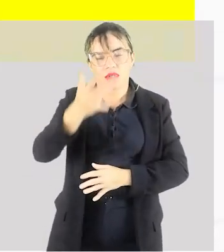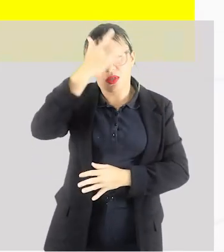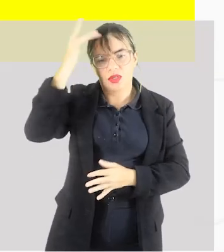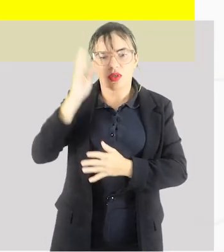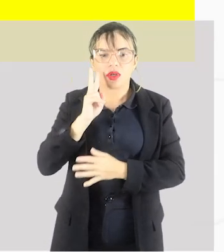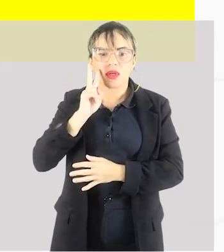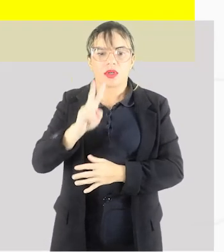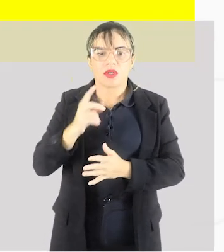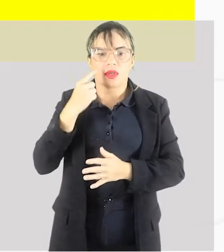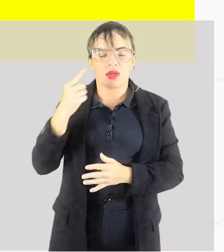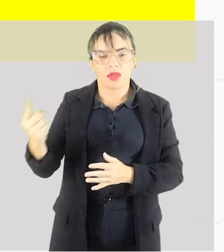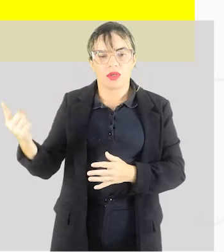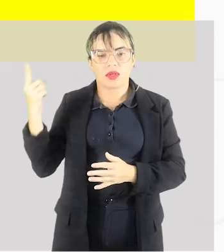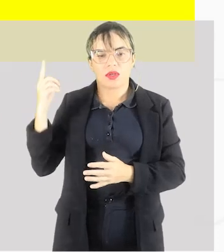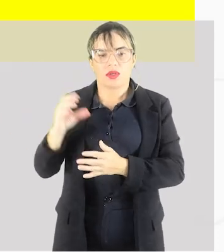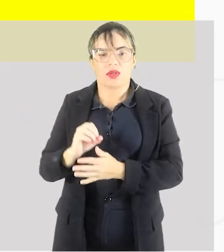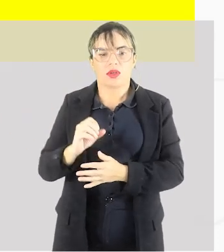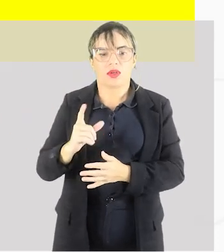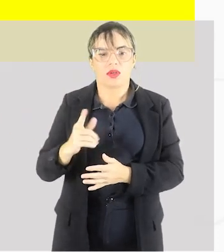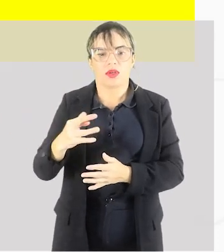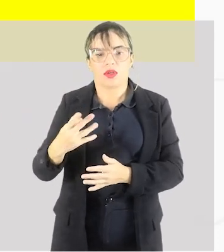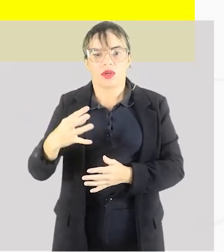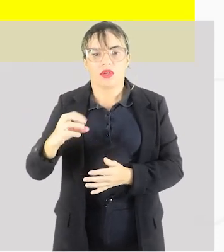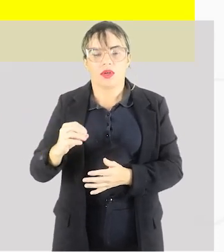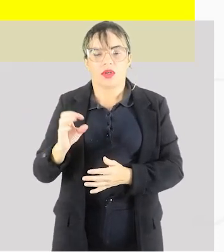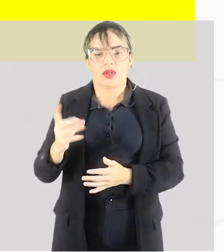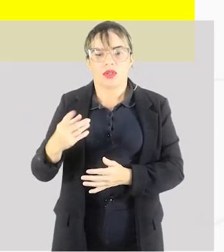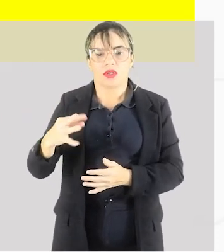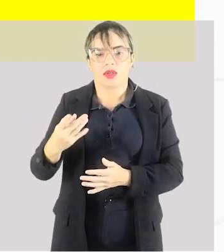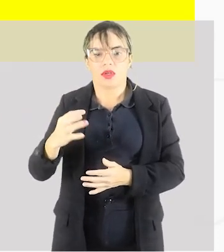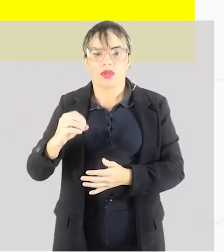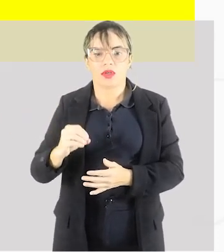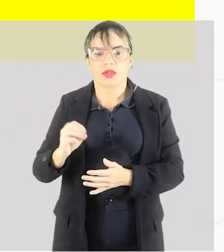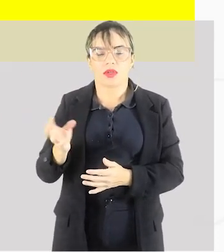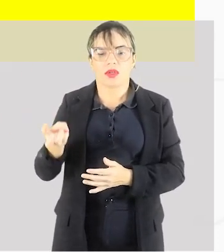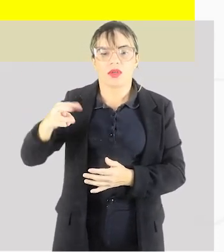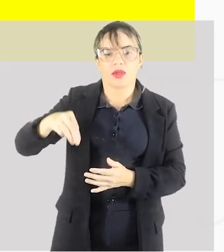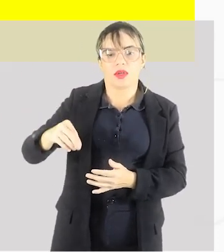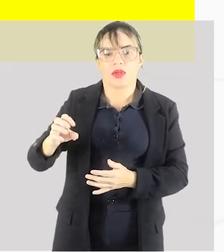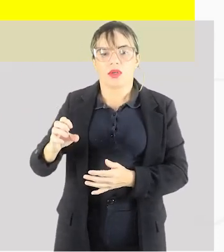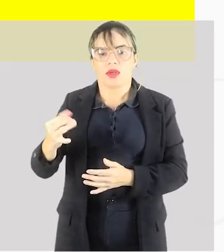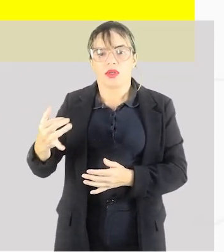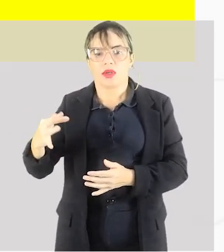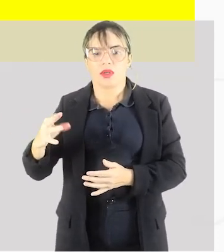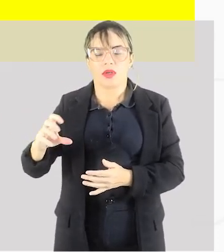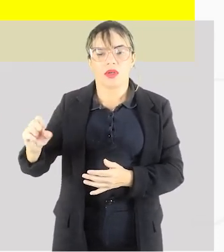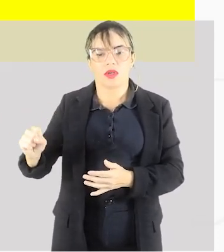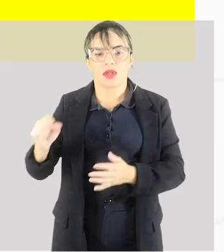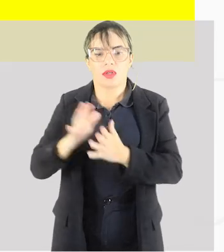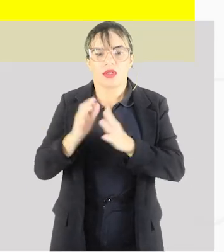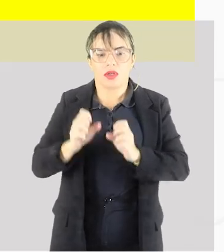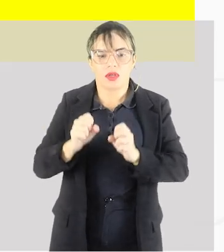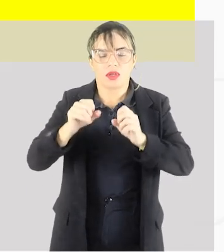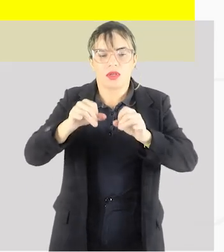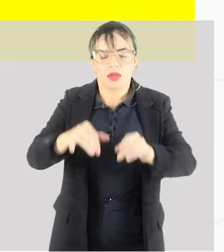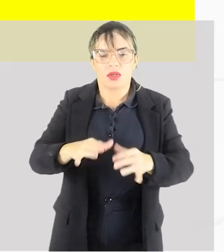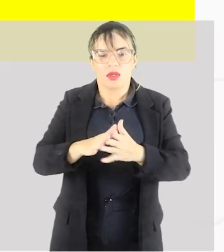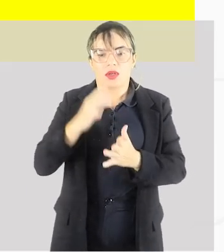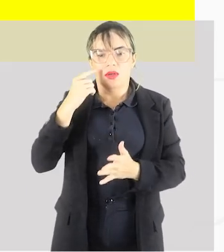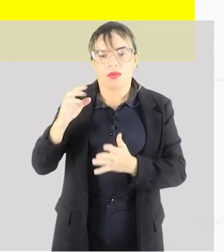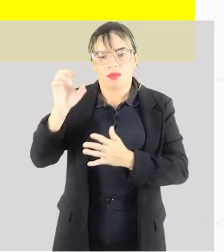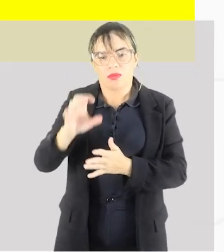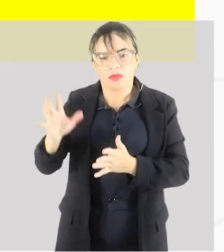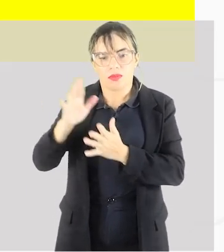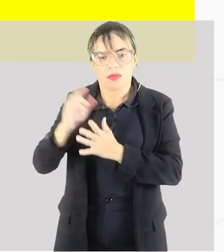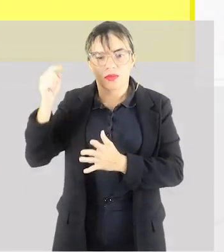Ovidio de Cildo Meirelles, ele fala sobre o processo de colonização europeu. Ele tem o conceito e monta uma instalação para que as